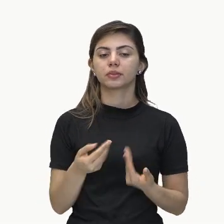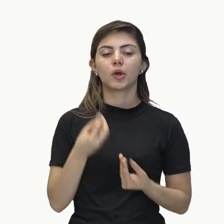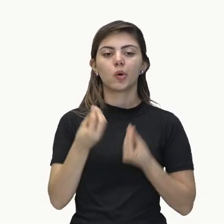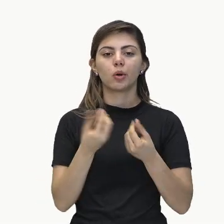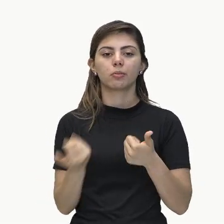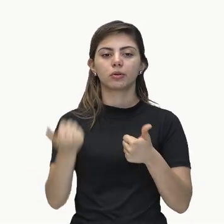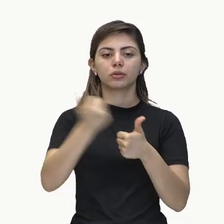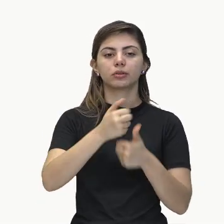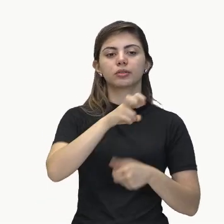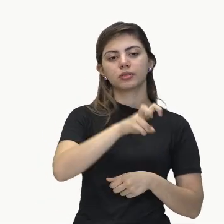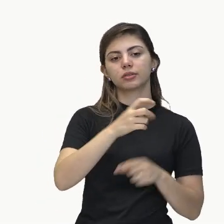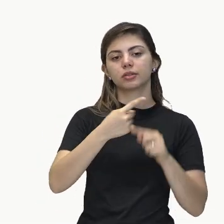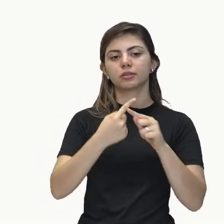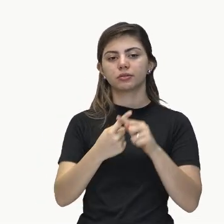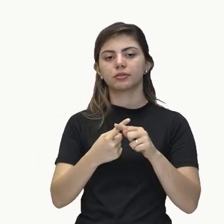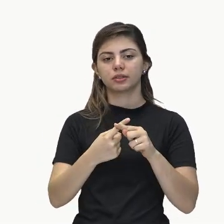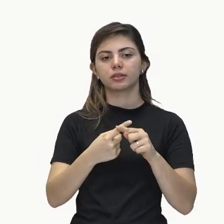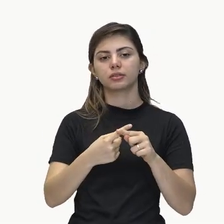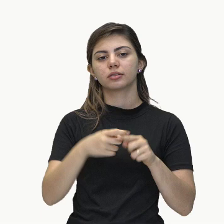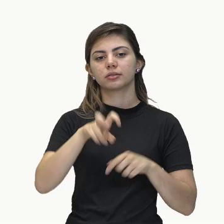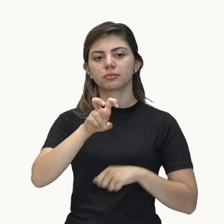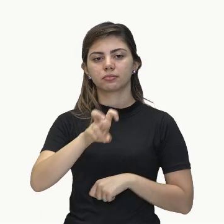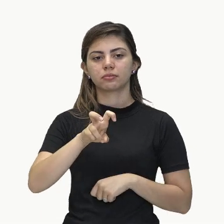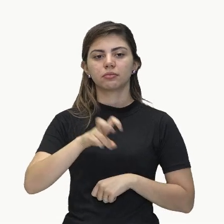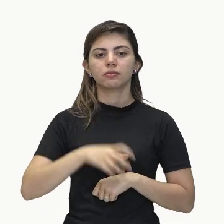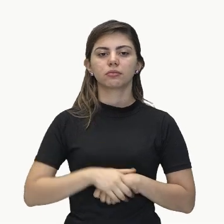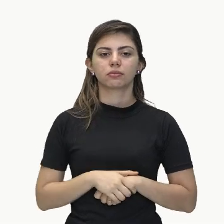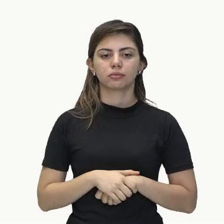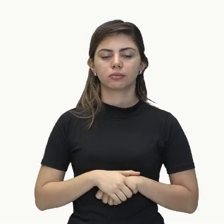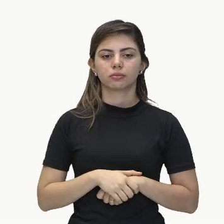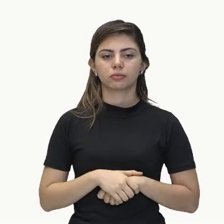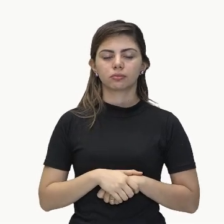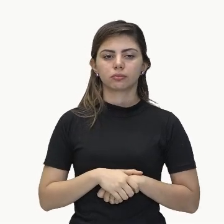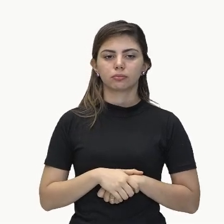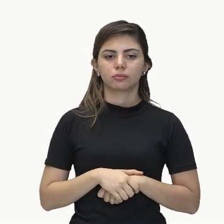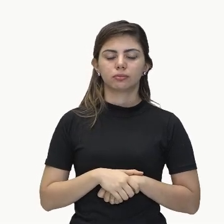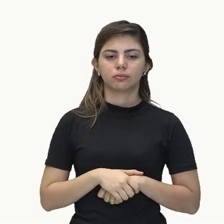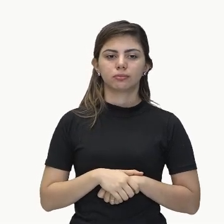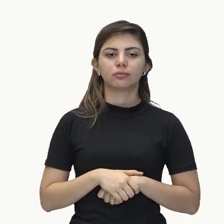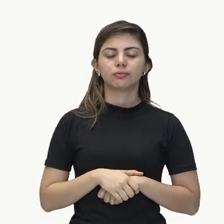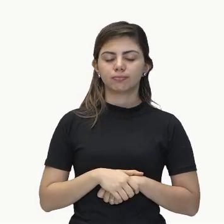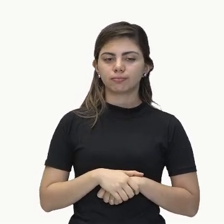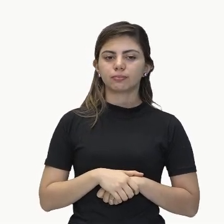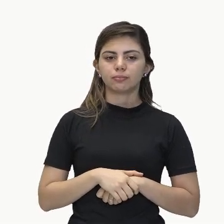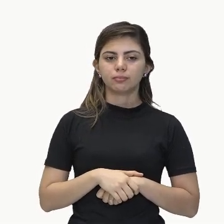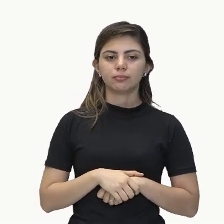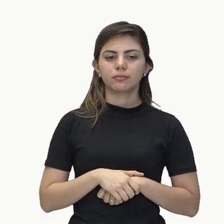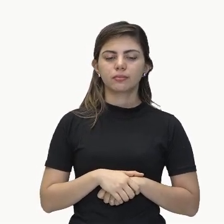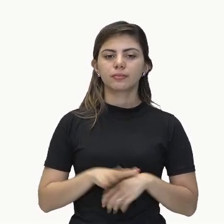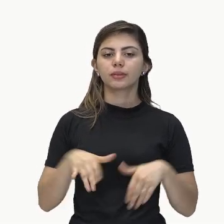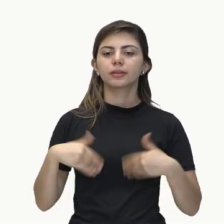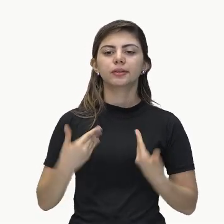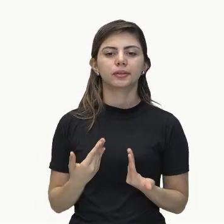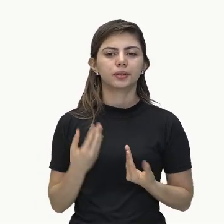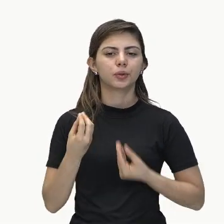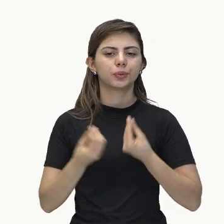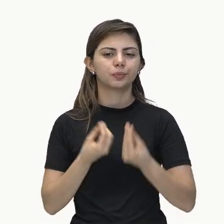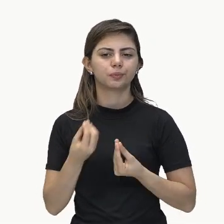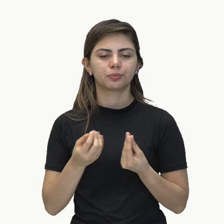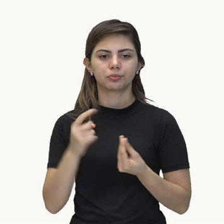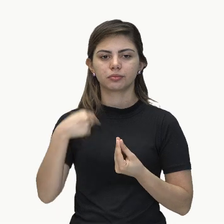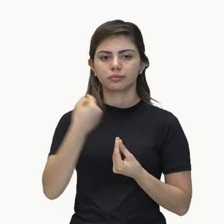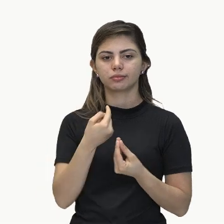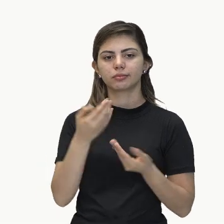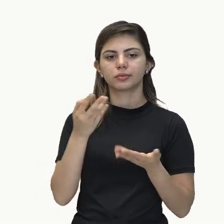5, já que agora o x vale 5. Tá? E aí, eu vou repetir